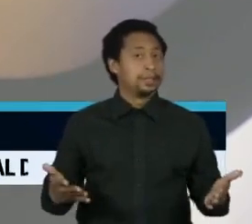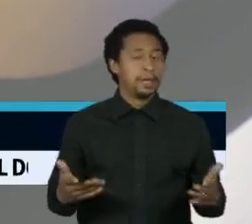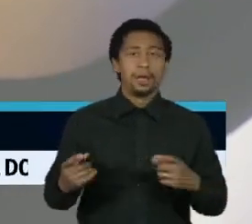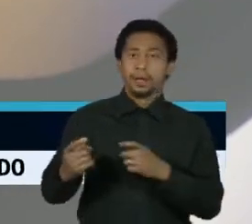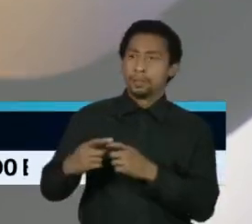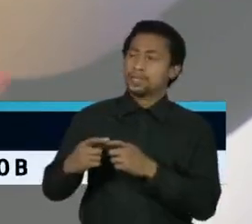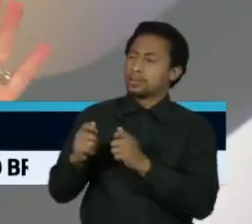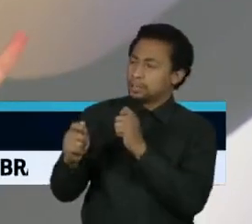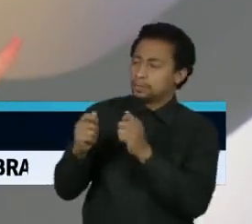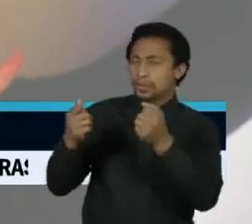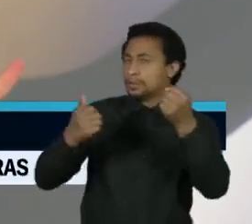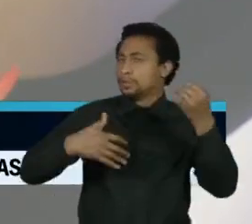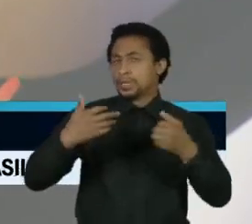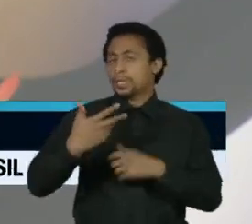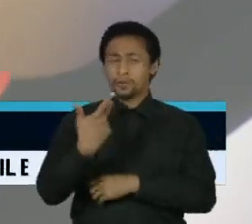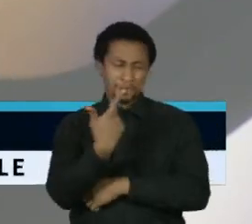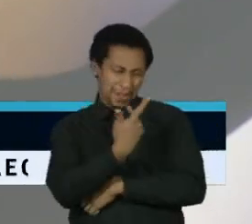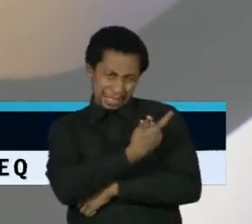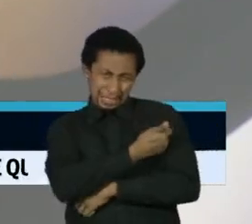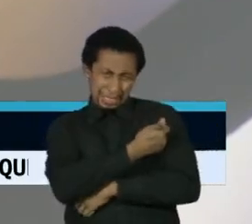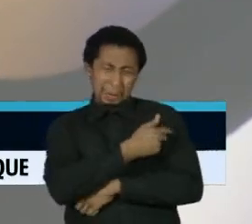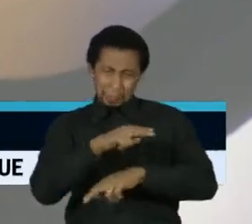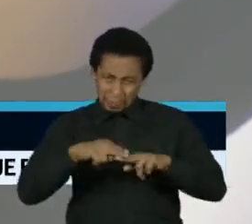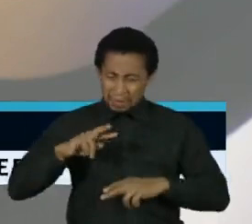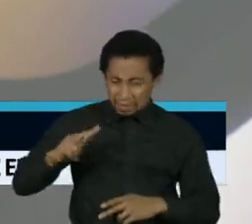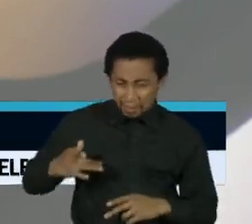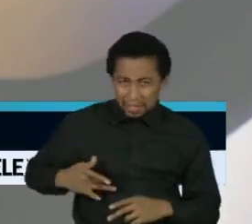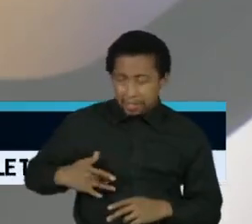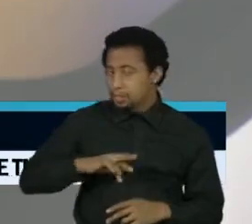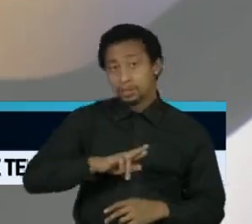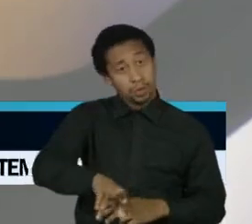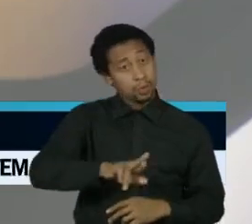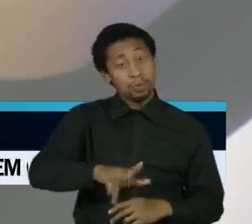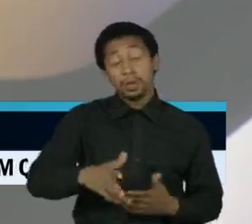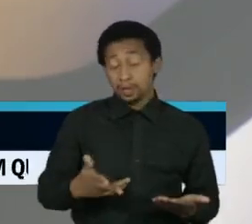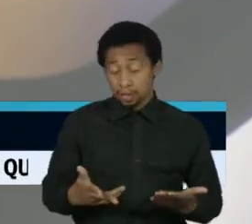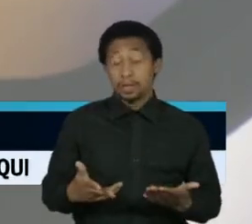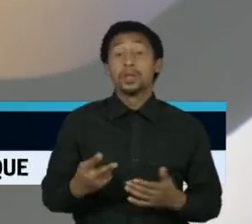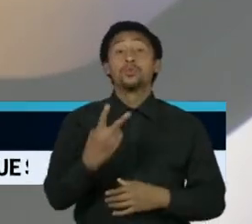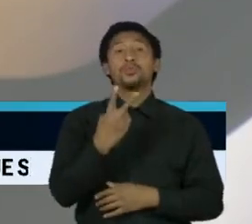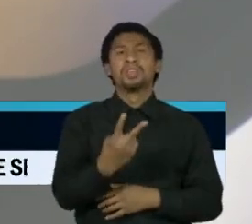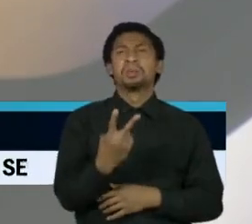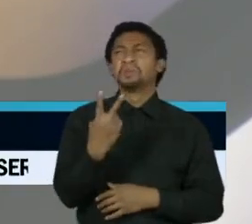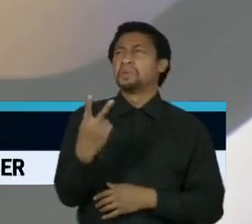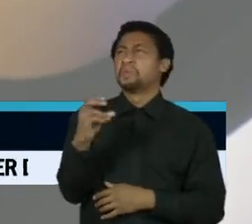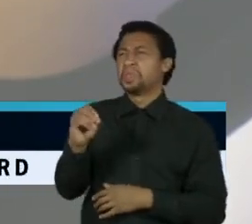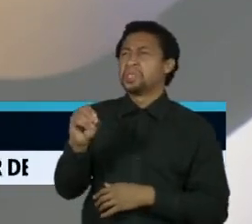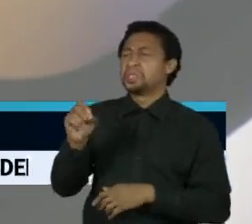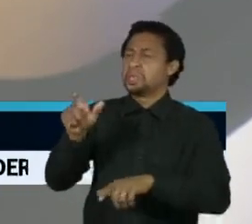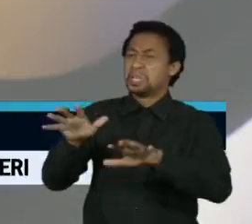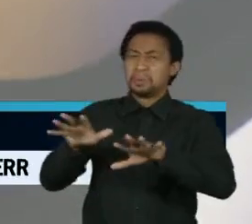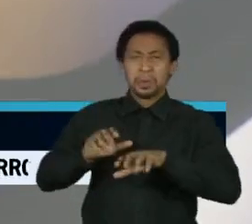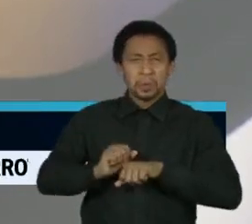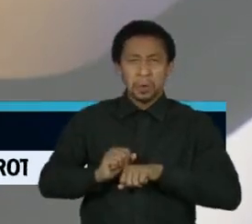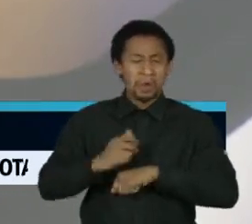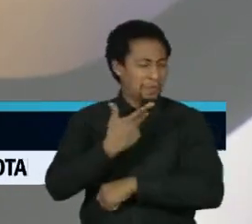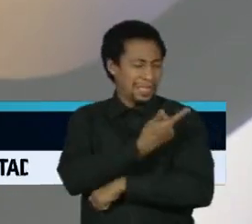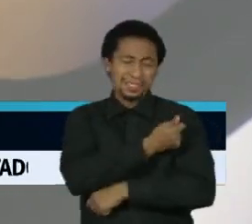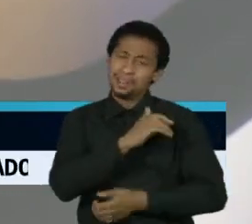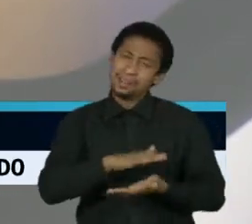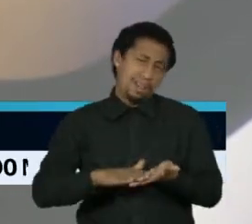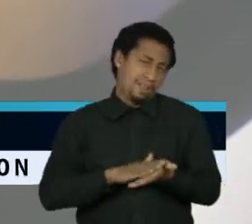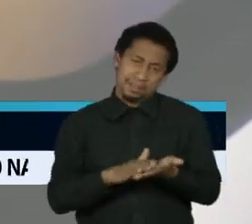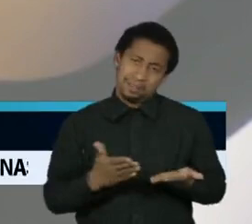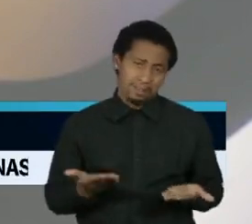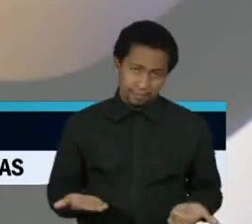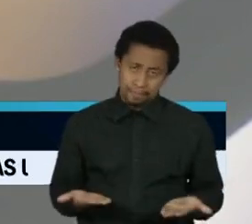não tem nada a ver com vacina nenhuma criança tinha sido vacinada dos 220 caso já escritos hoje no mundo então o